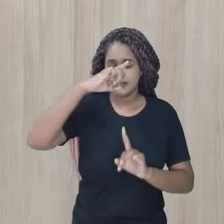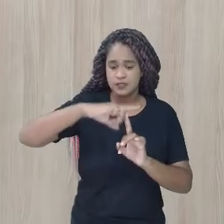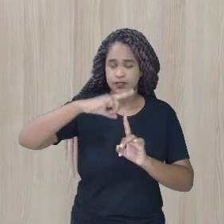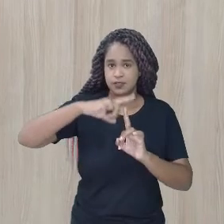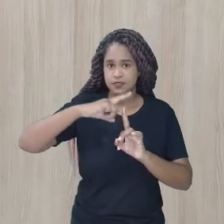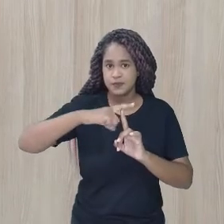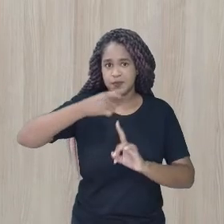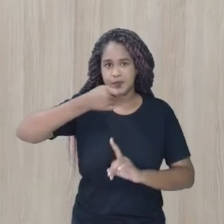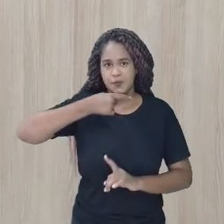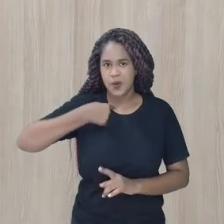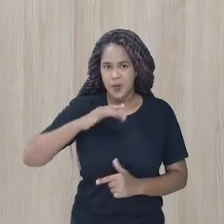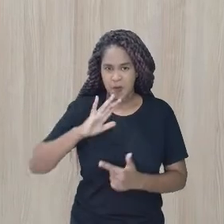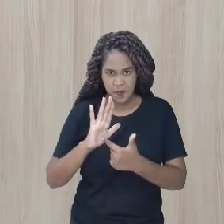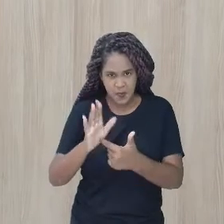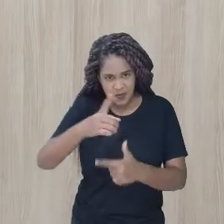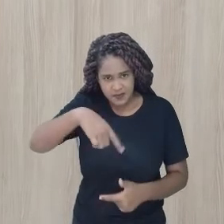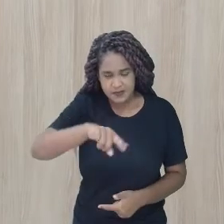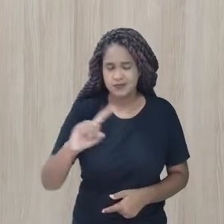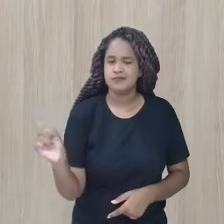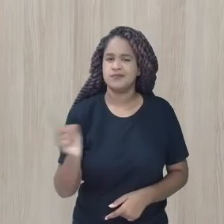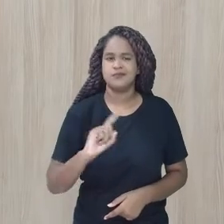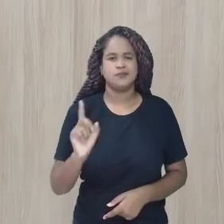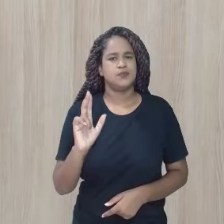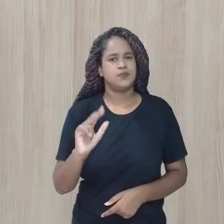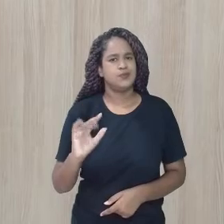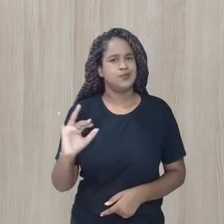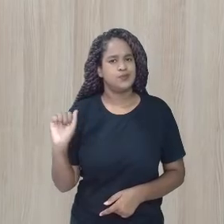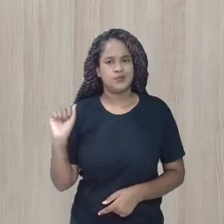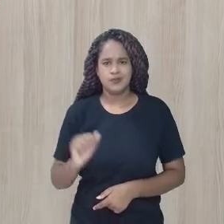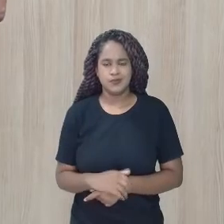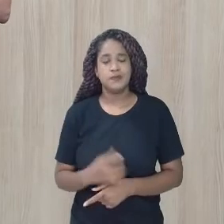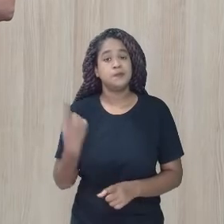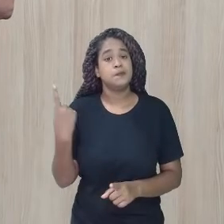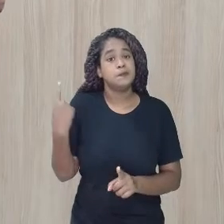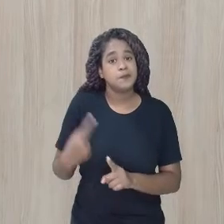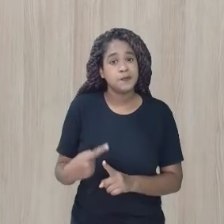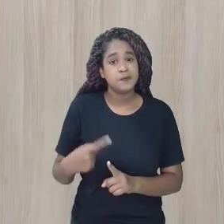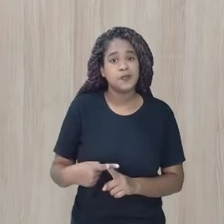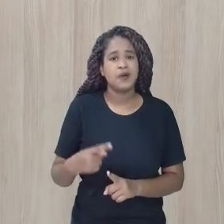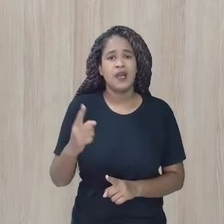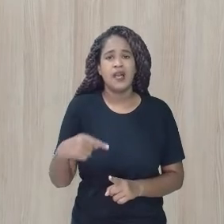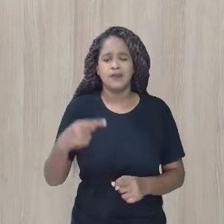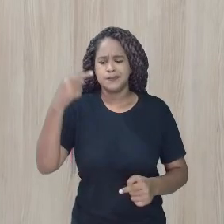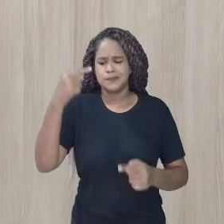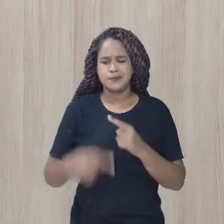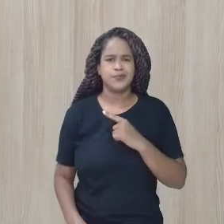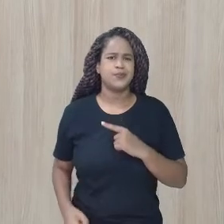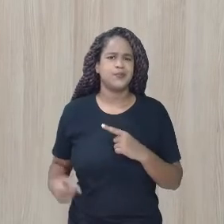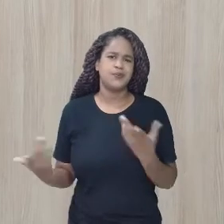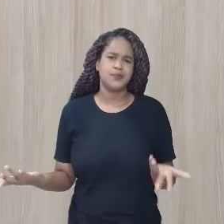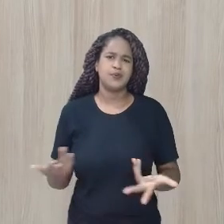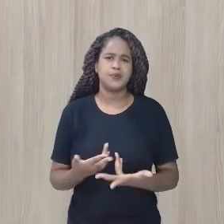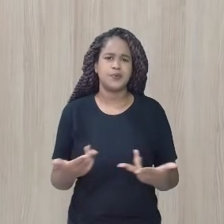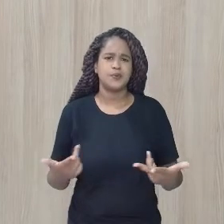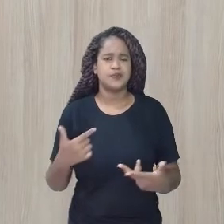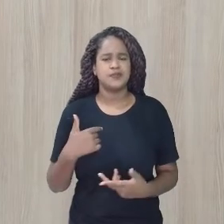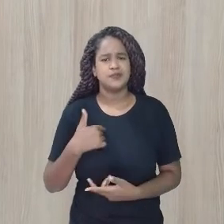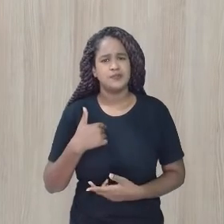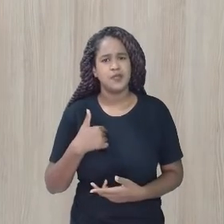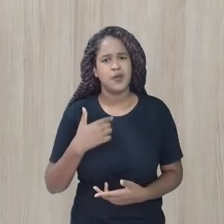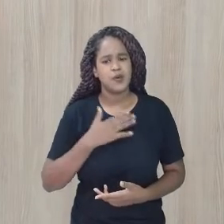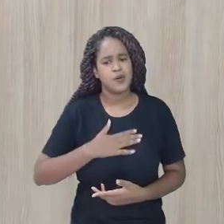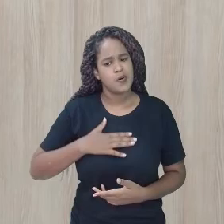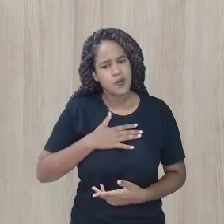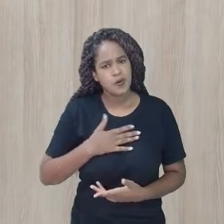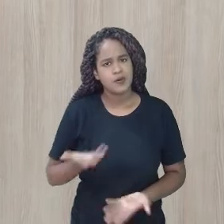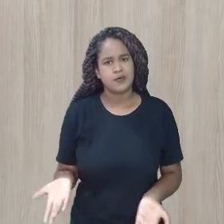eu traria na minha aula de língua portuguesa para vocês, não é? Porque foge daquilo que eu gosto